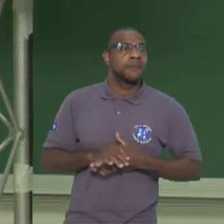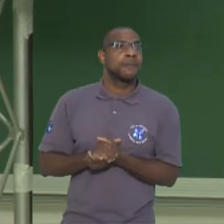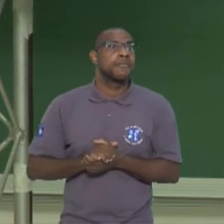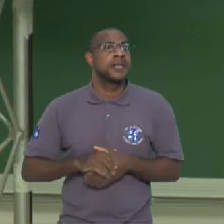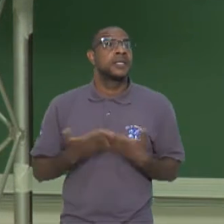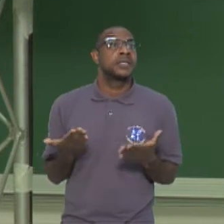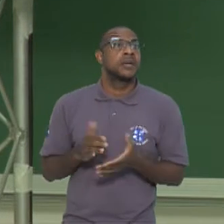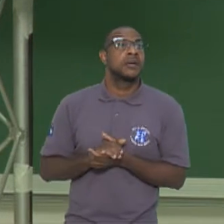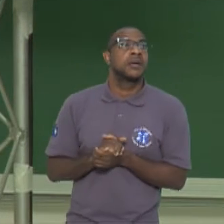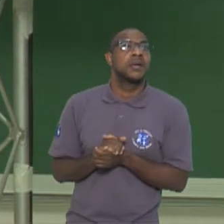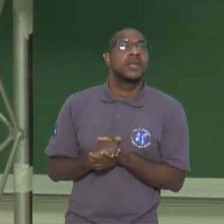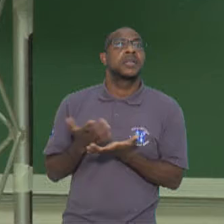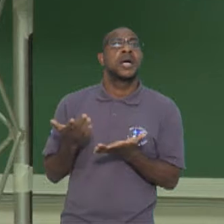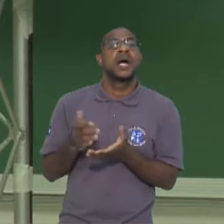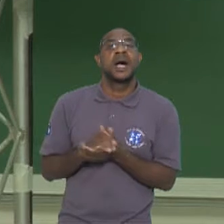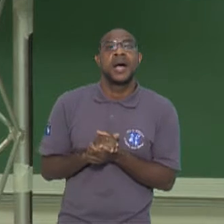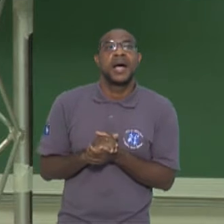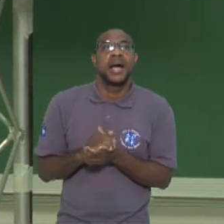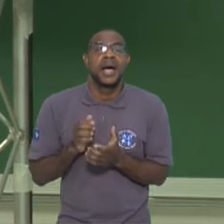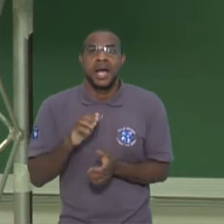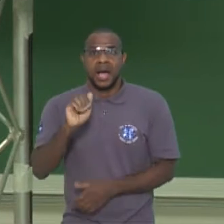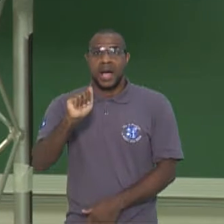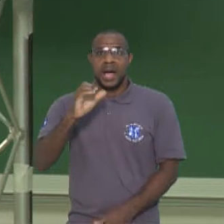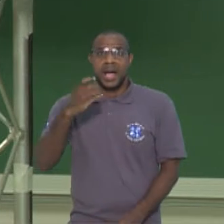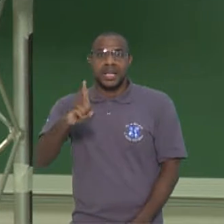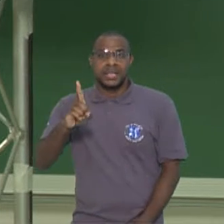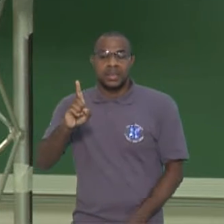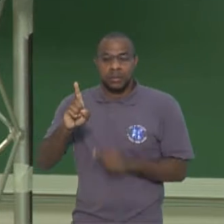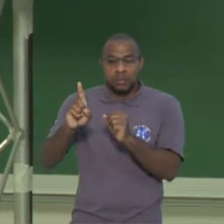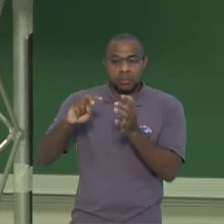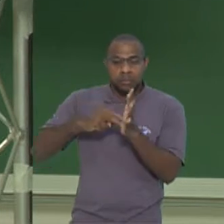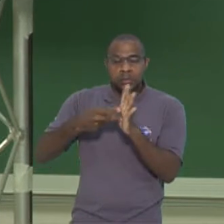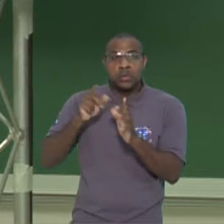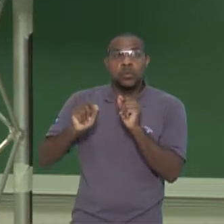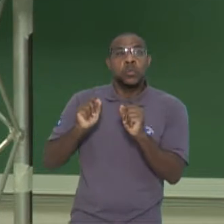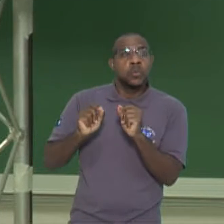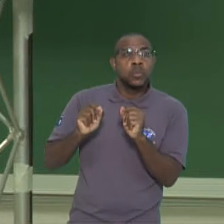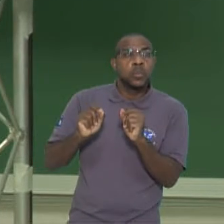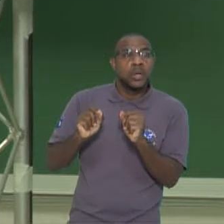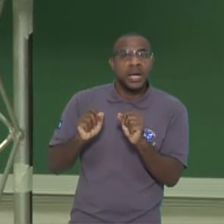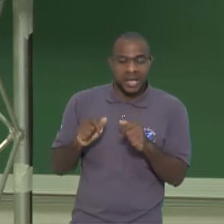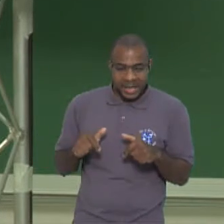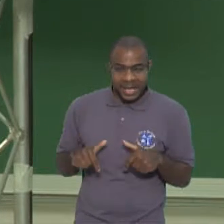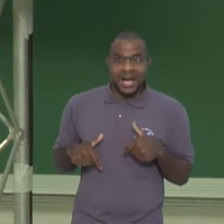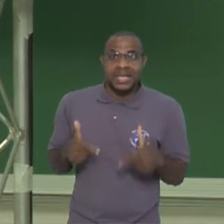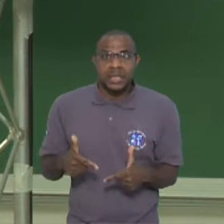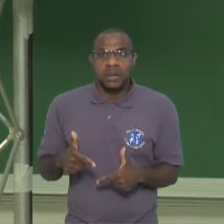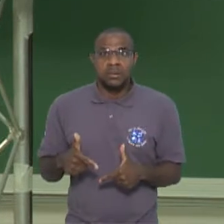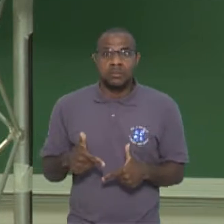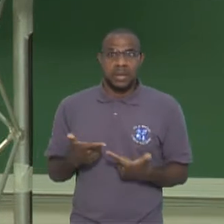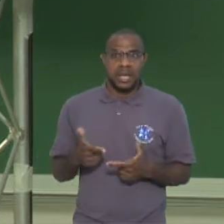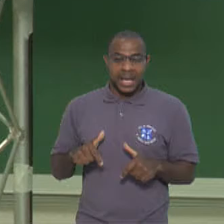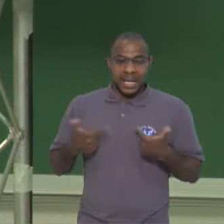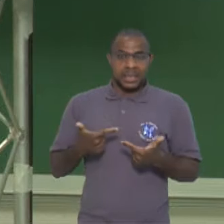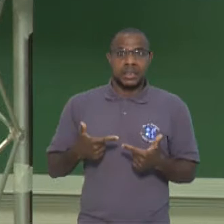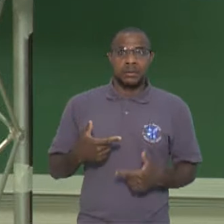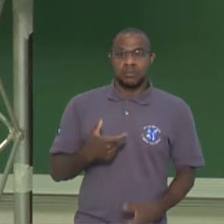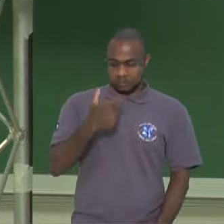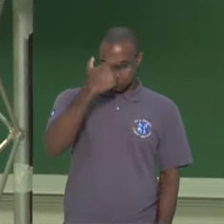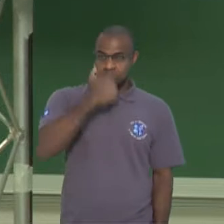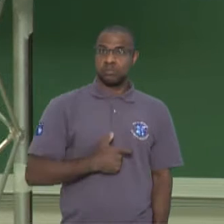sessão contínua de ação. A ação que a gente diz seria num filme, a atuação dos personagens,